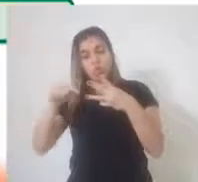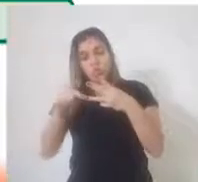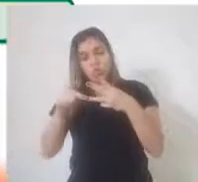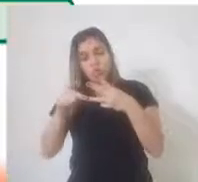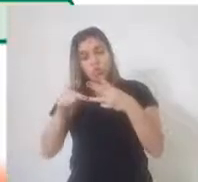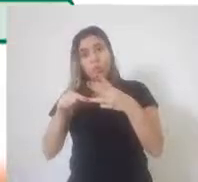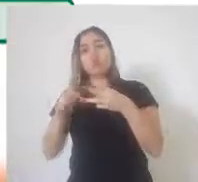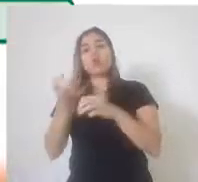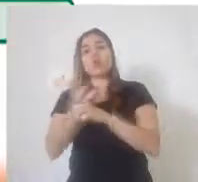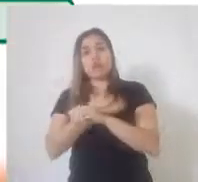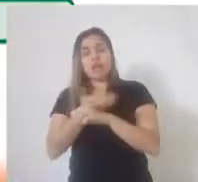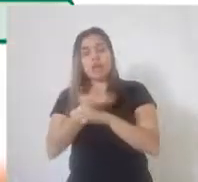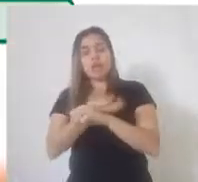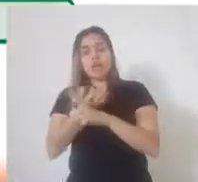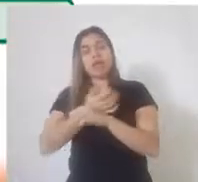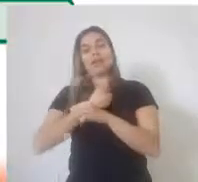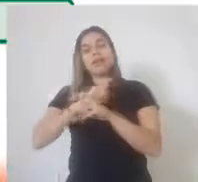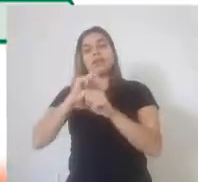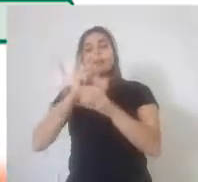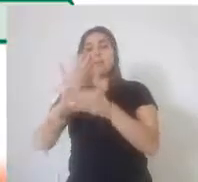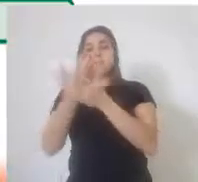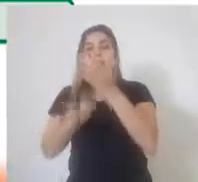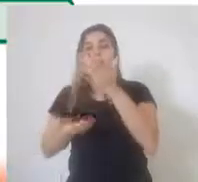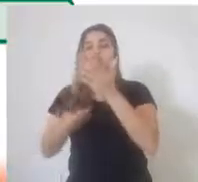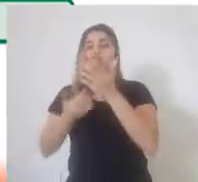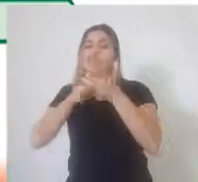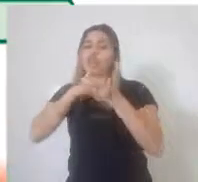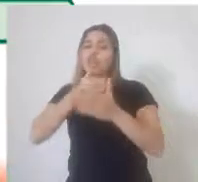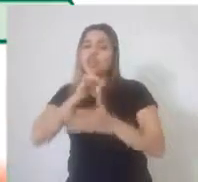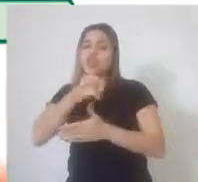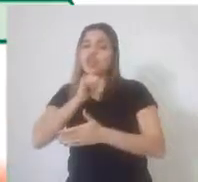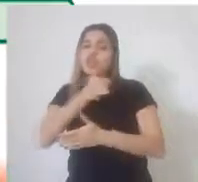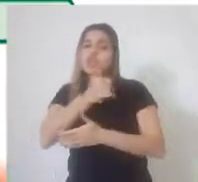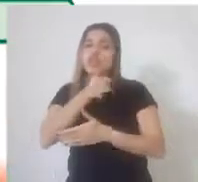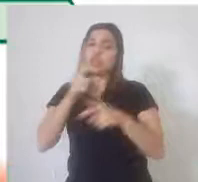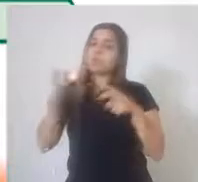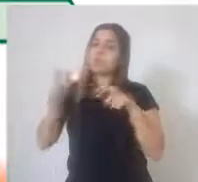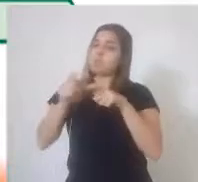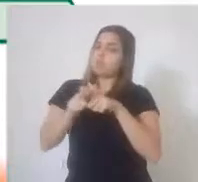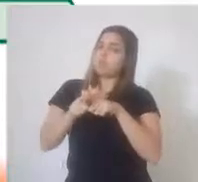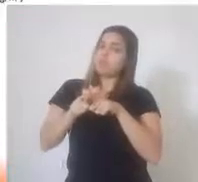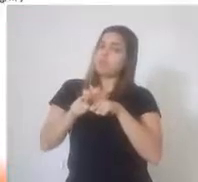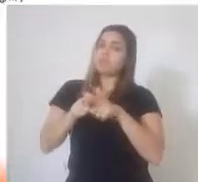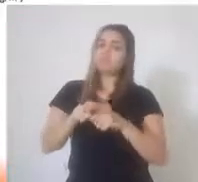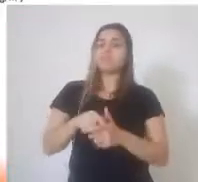fonte vegetal e a perda de energia nesse processo é menor.